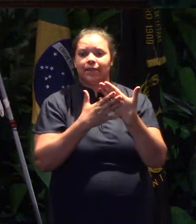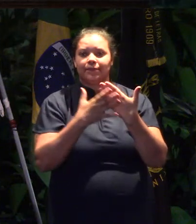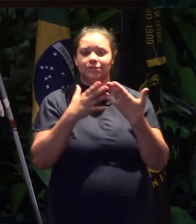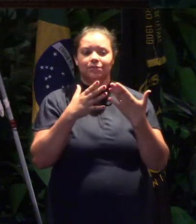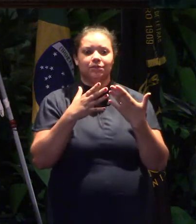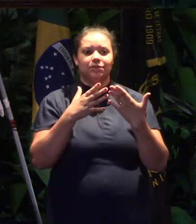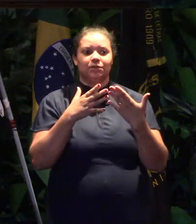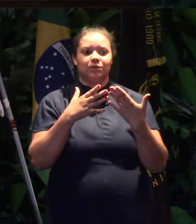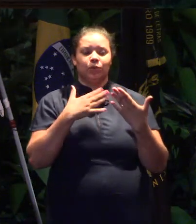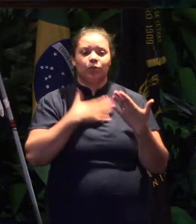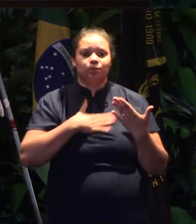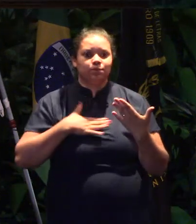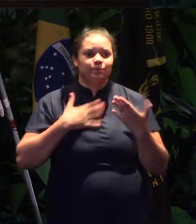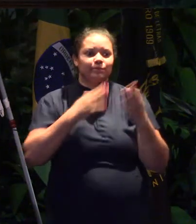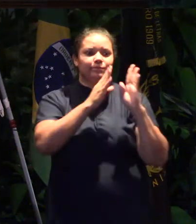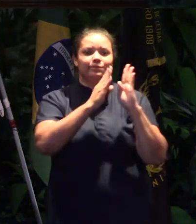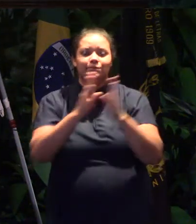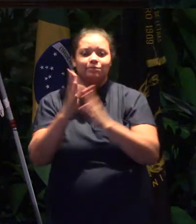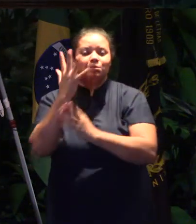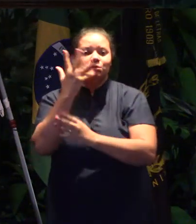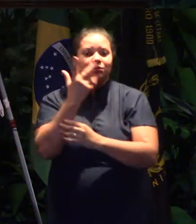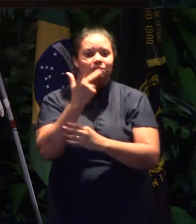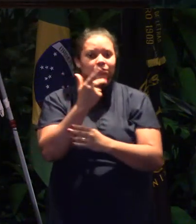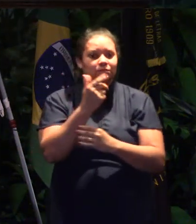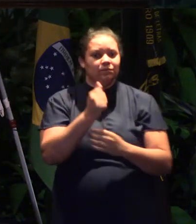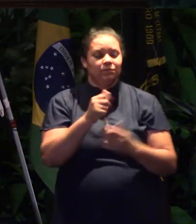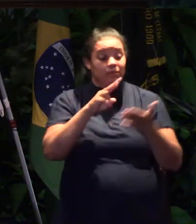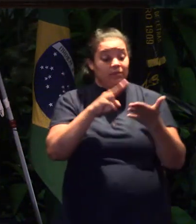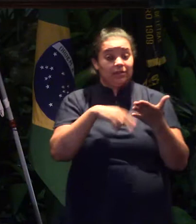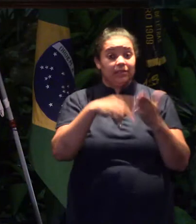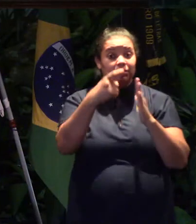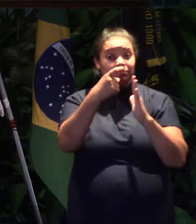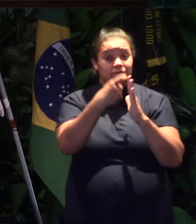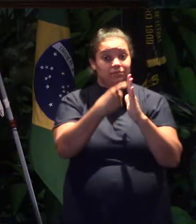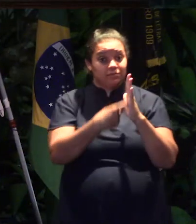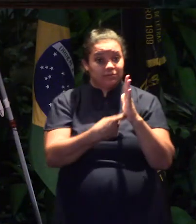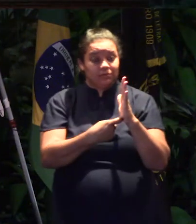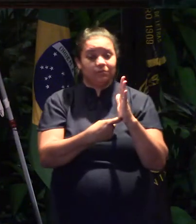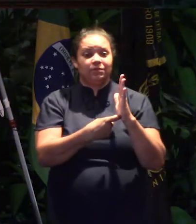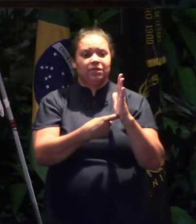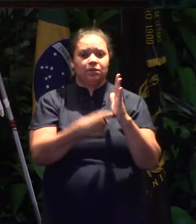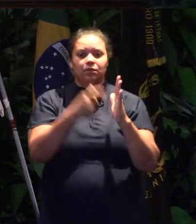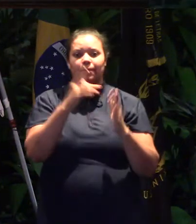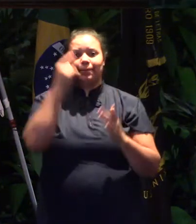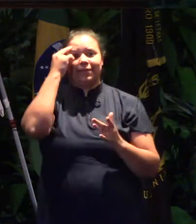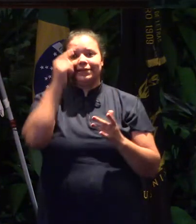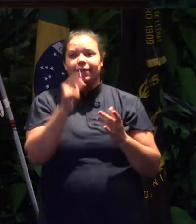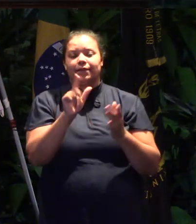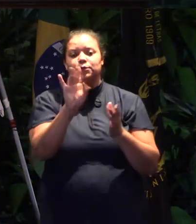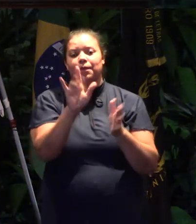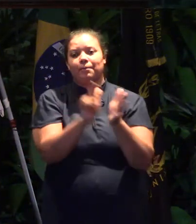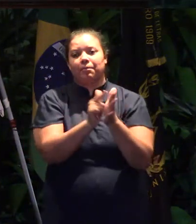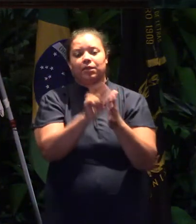objeto livro uma coisa bonita, como eu falei que li no texto, não é um amontoado de papel, mas, assim, mas é